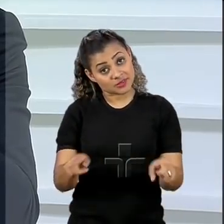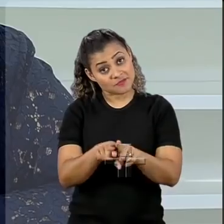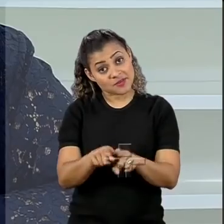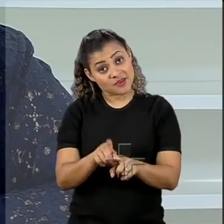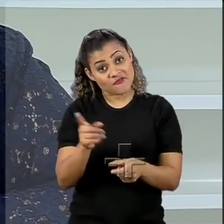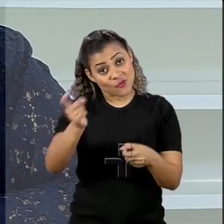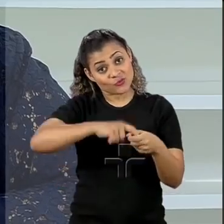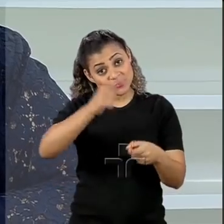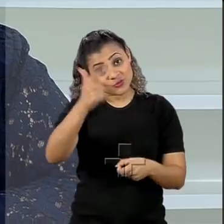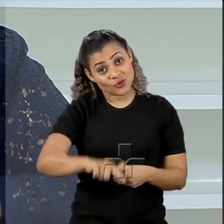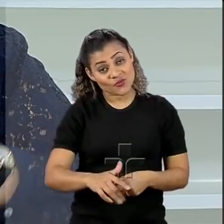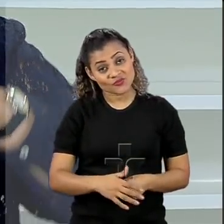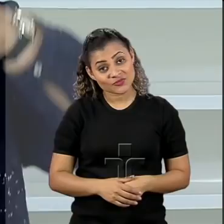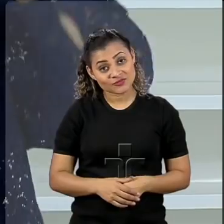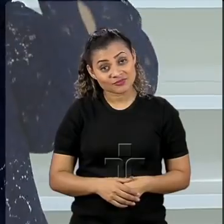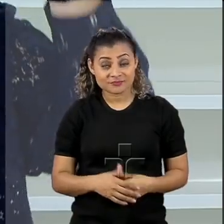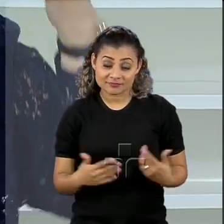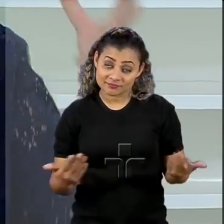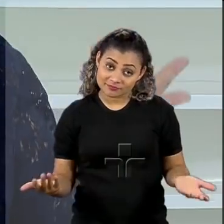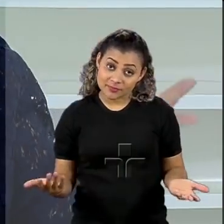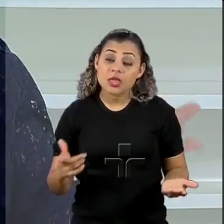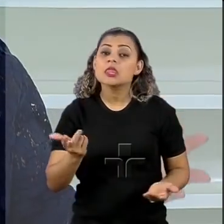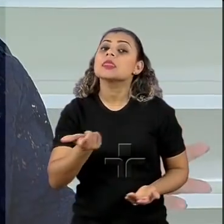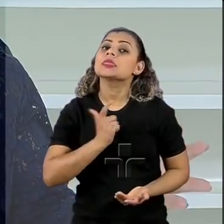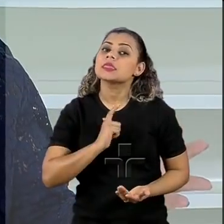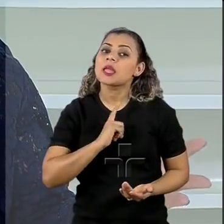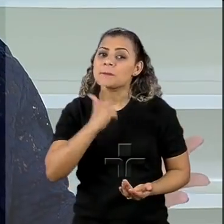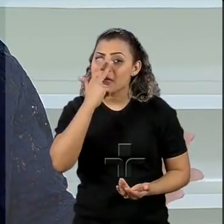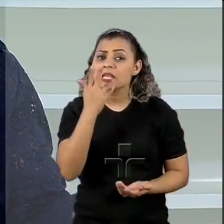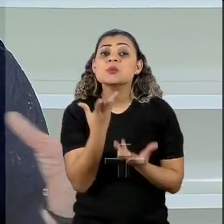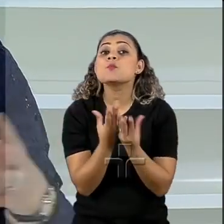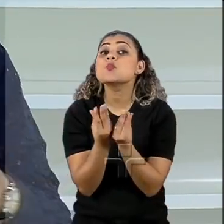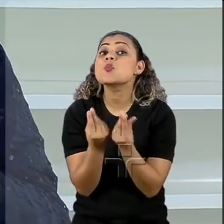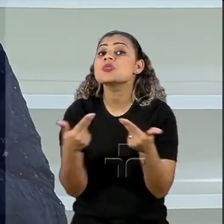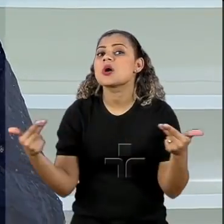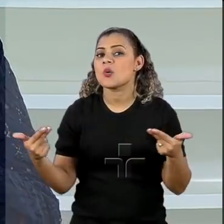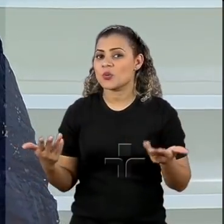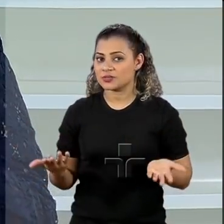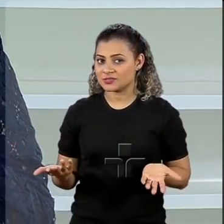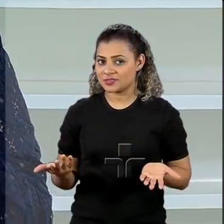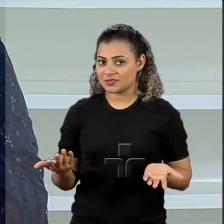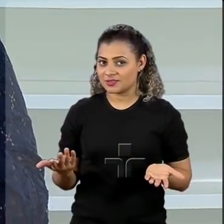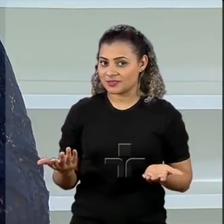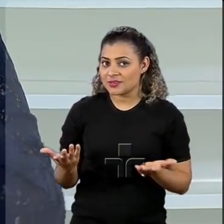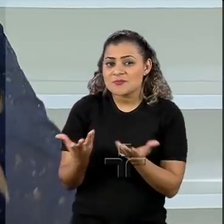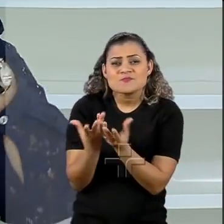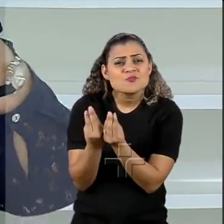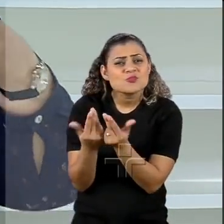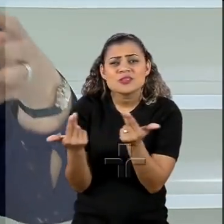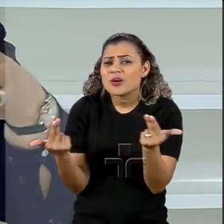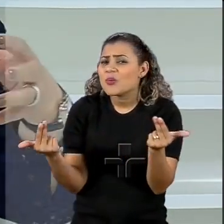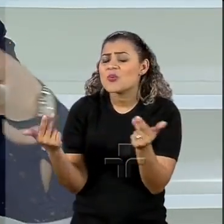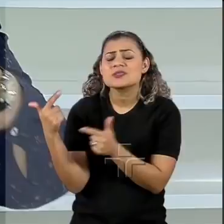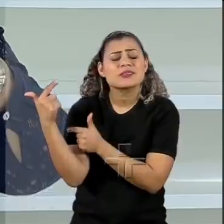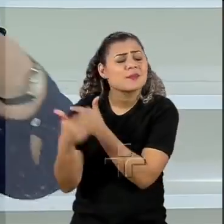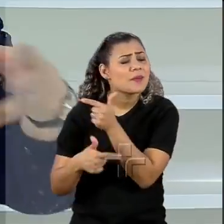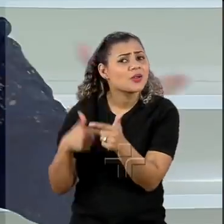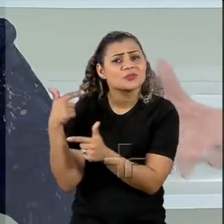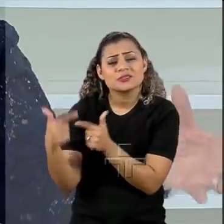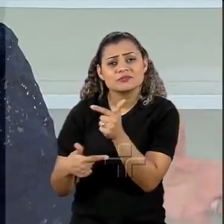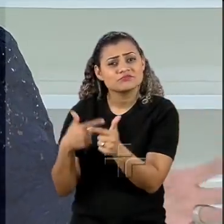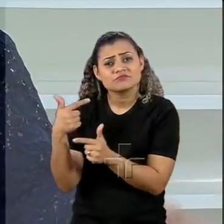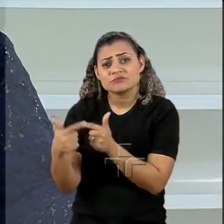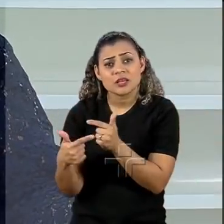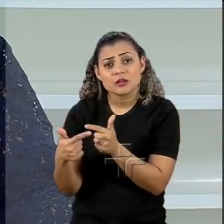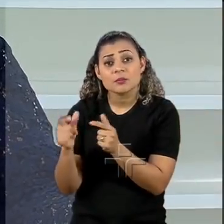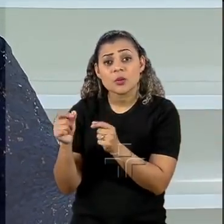que realmente tem função demais para resolver isto através